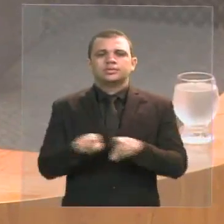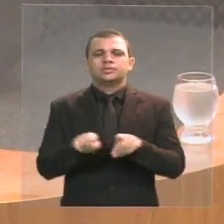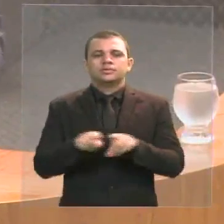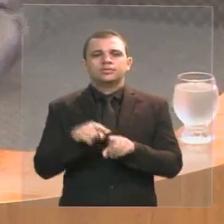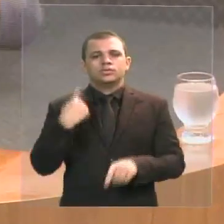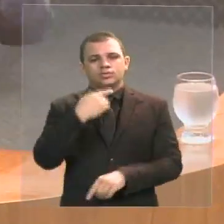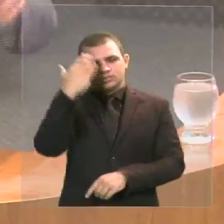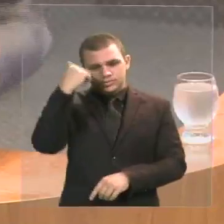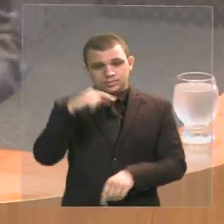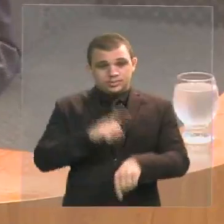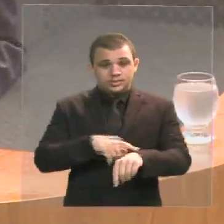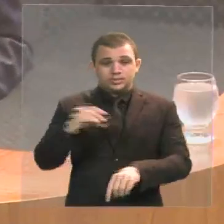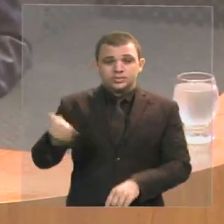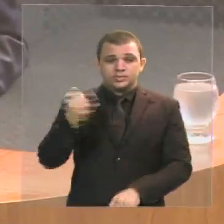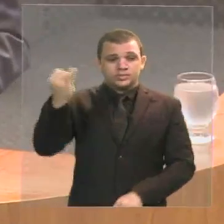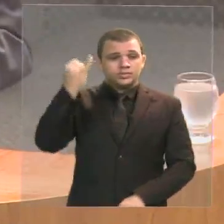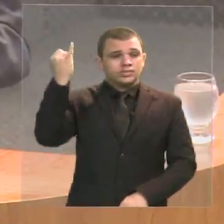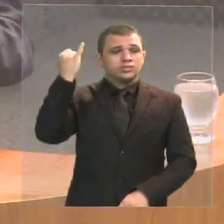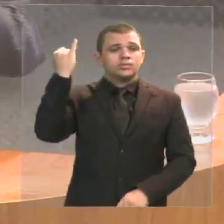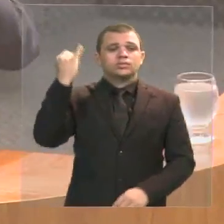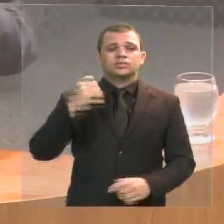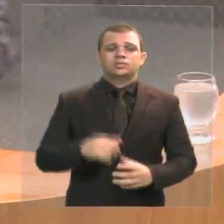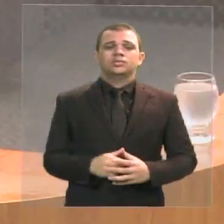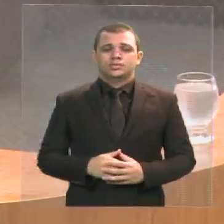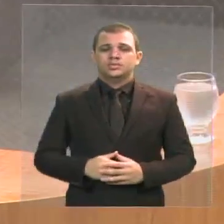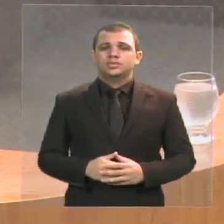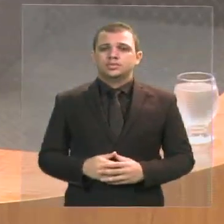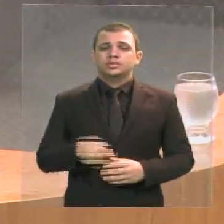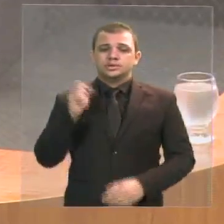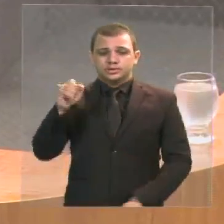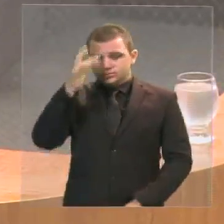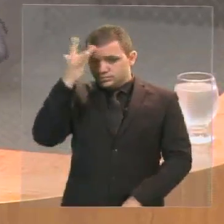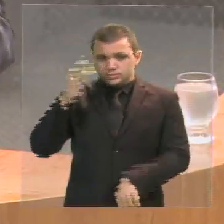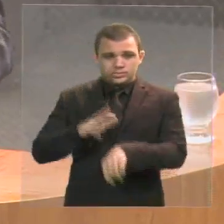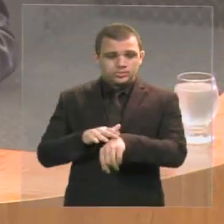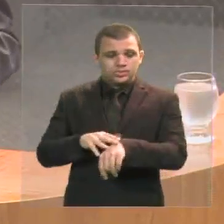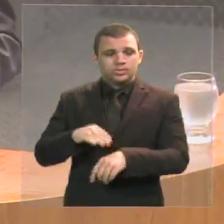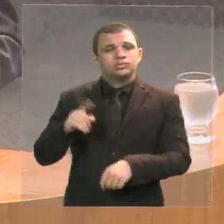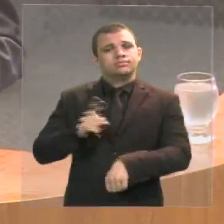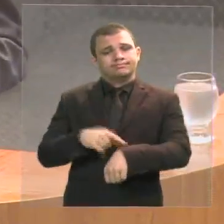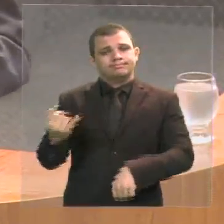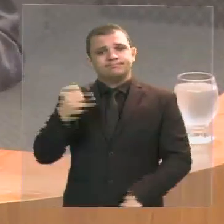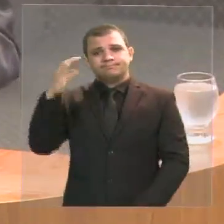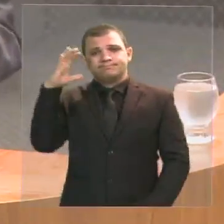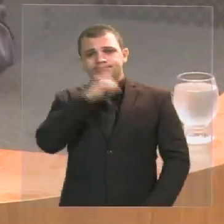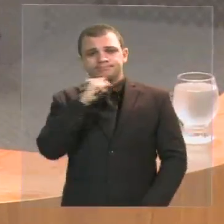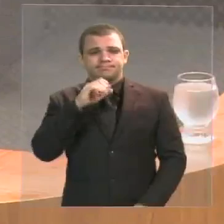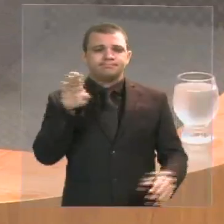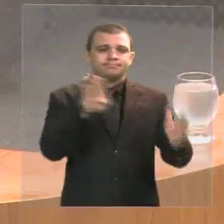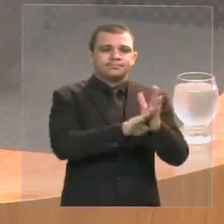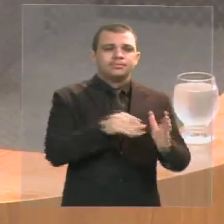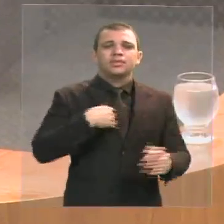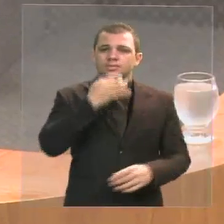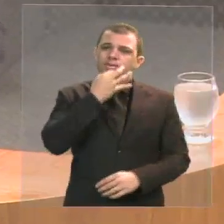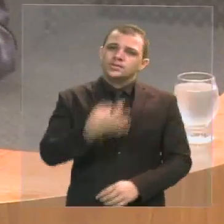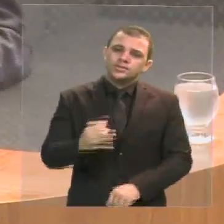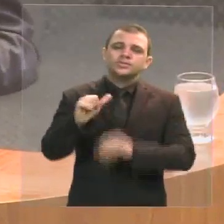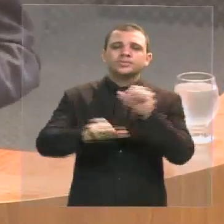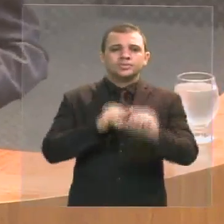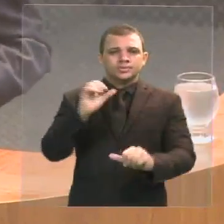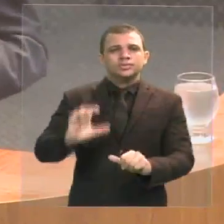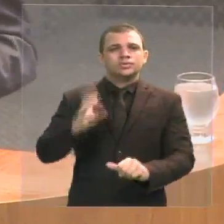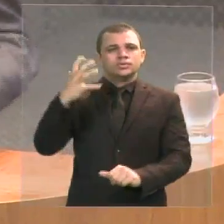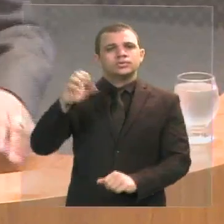tempo é fundamental quando alguém está enfermo, para poder buscar sua recuperação. Eu acredito que essas mudanças estão acontecendo e com mais